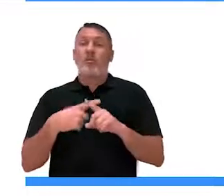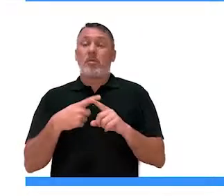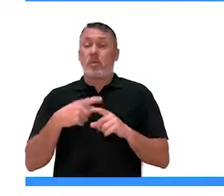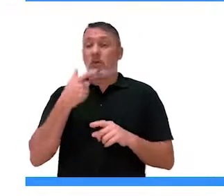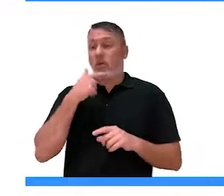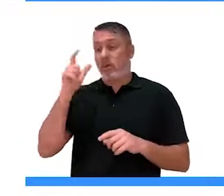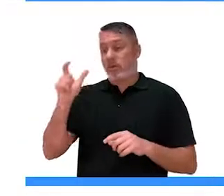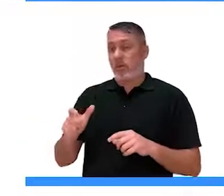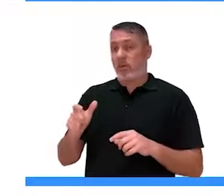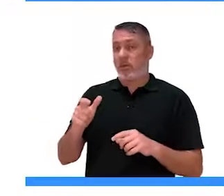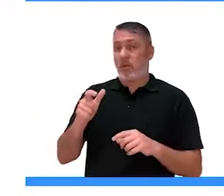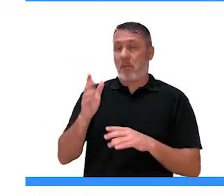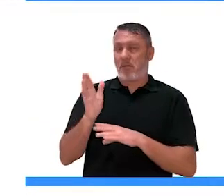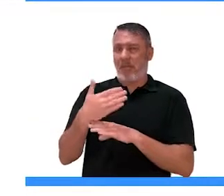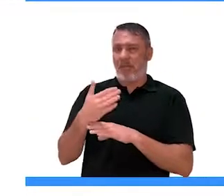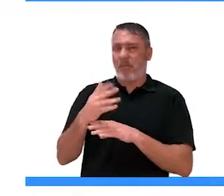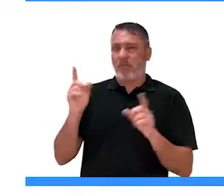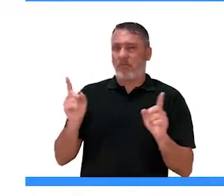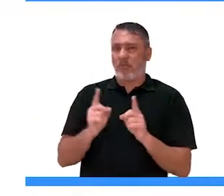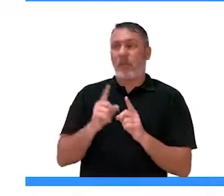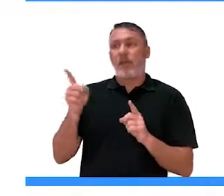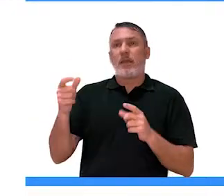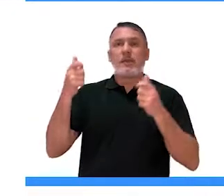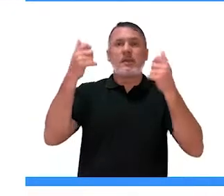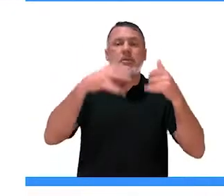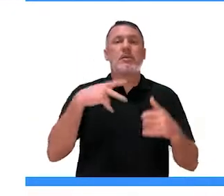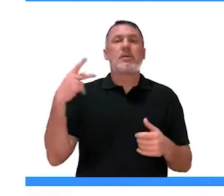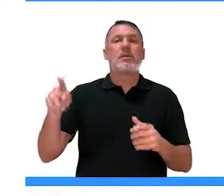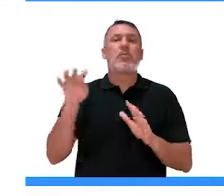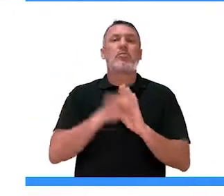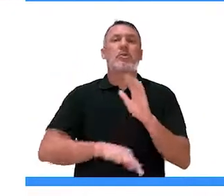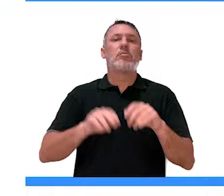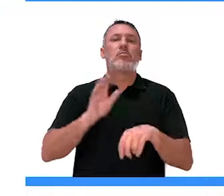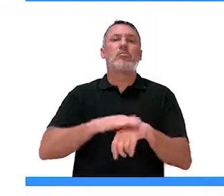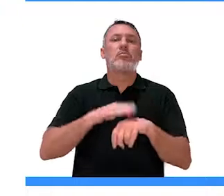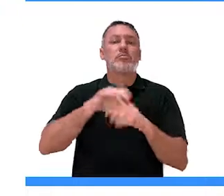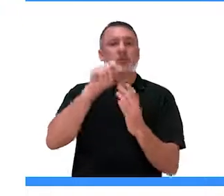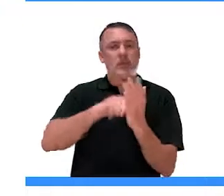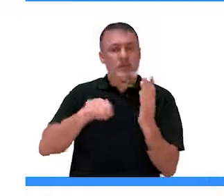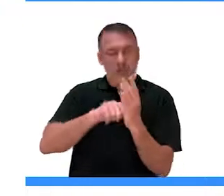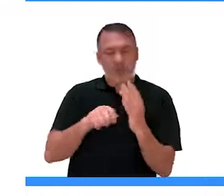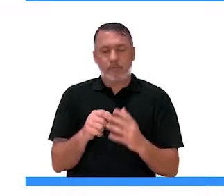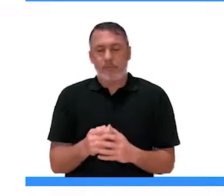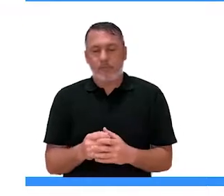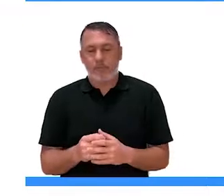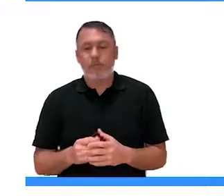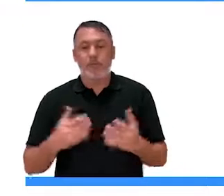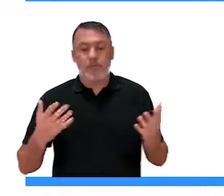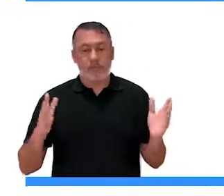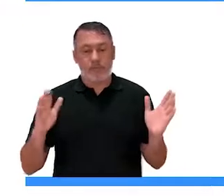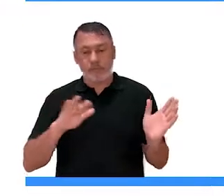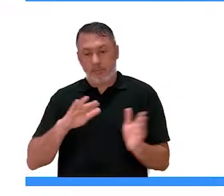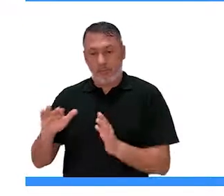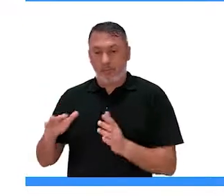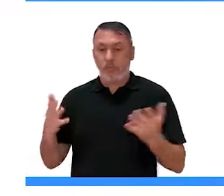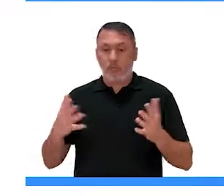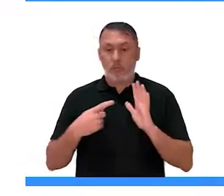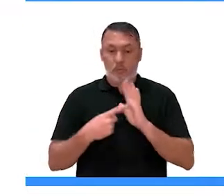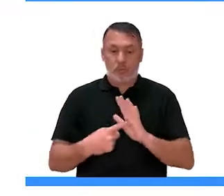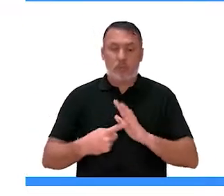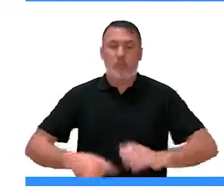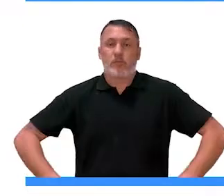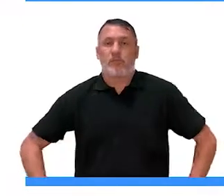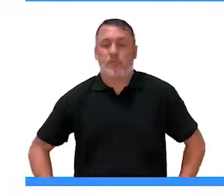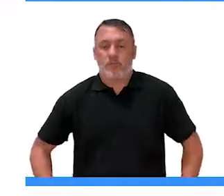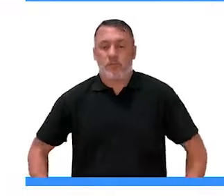disso, porque Manuel Bandeira, ele fala sobre o próprio texto dele, tá? Certo? Agora vamos